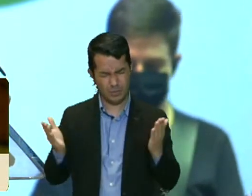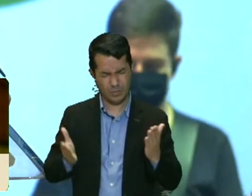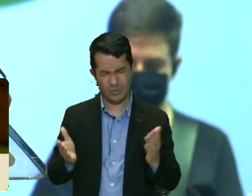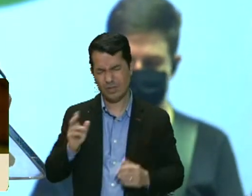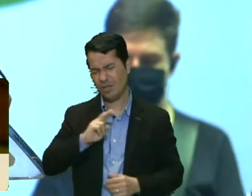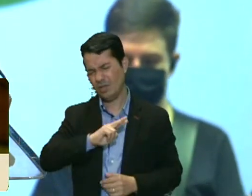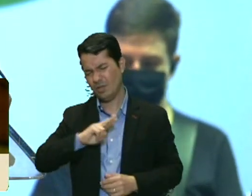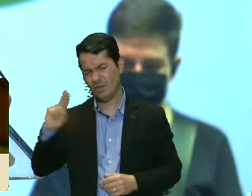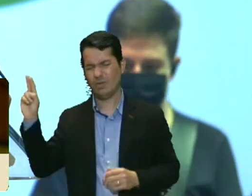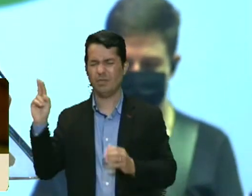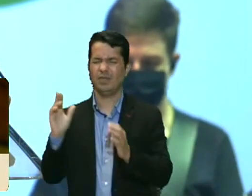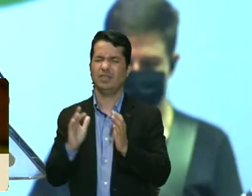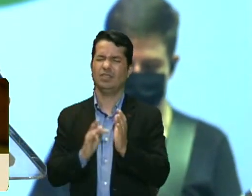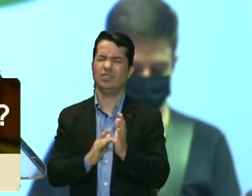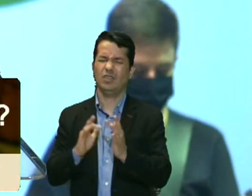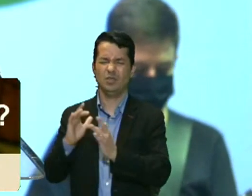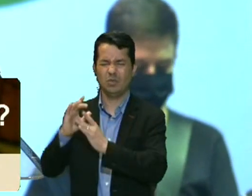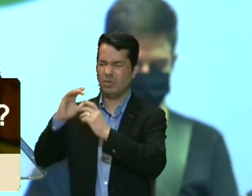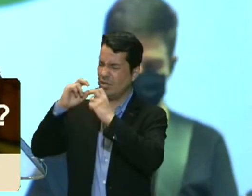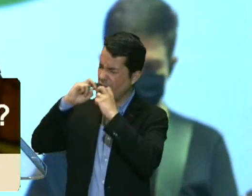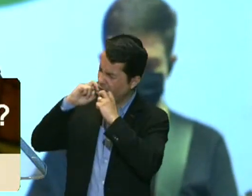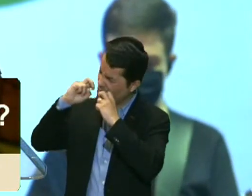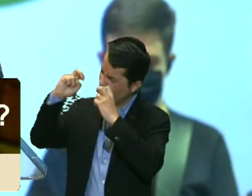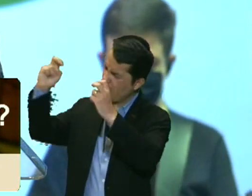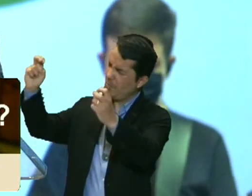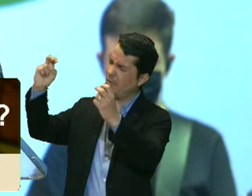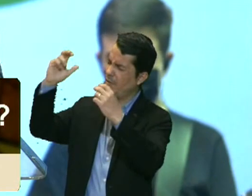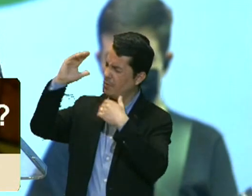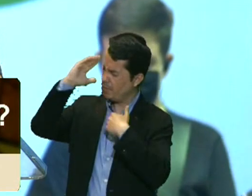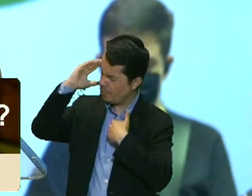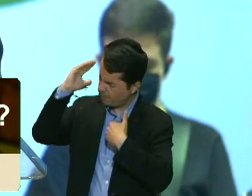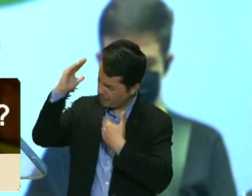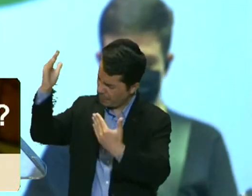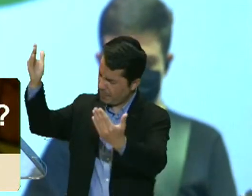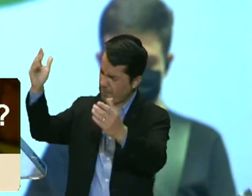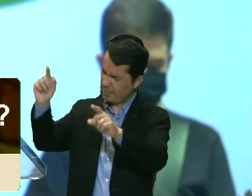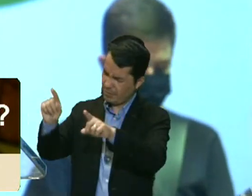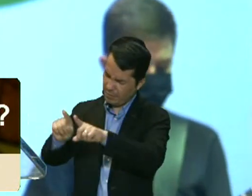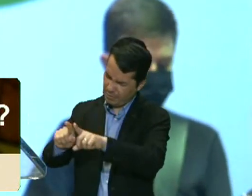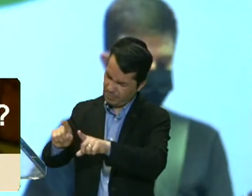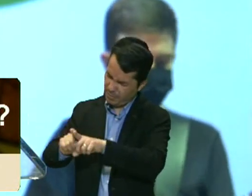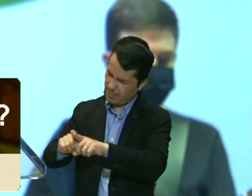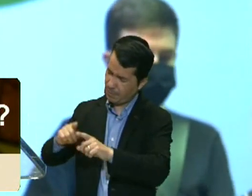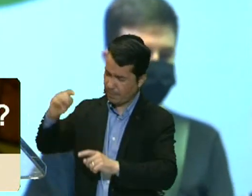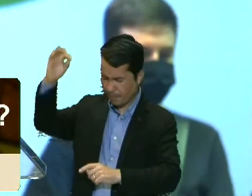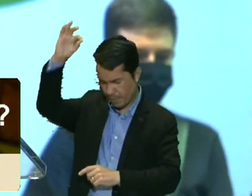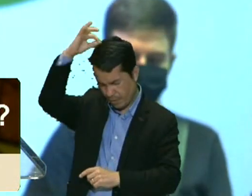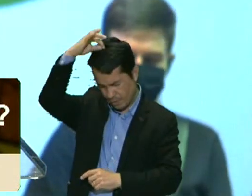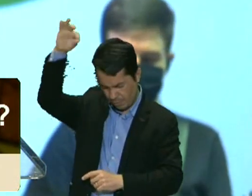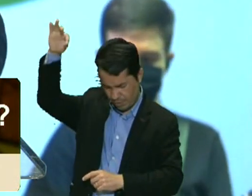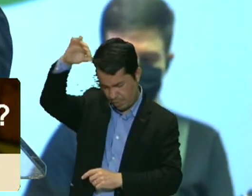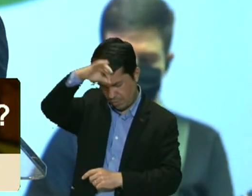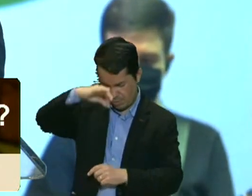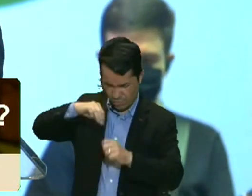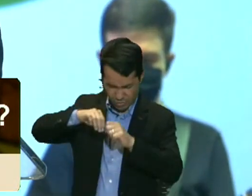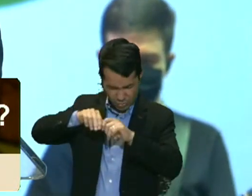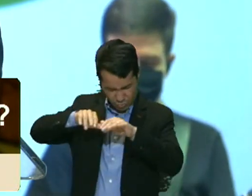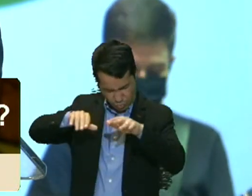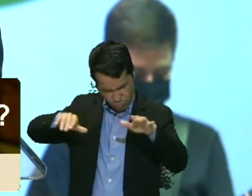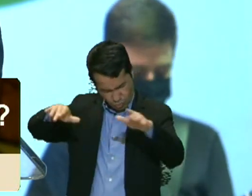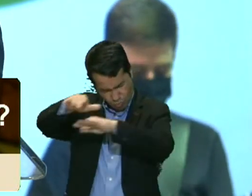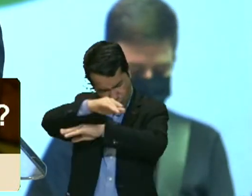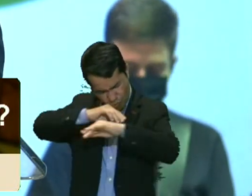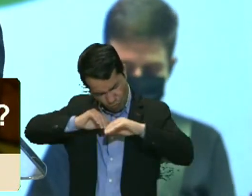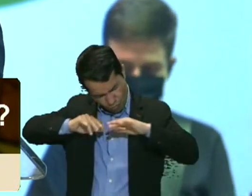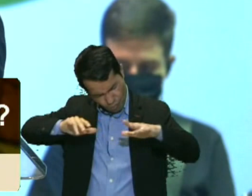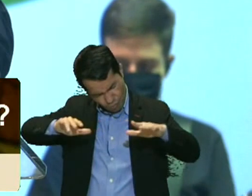Ti. E assim queremos agradecer ao Senhor pela presença preciosa do Senhor aqui neste